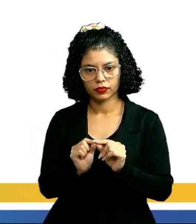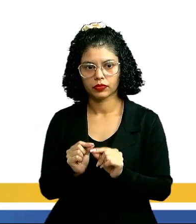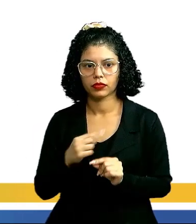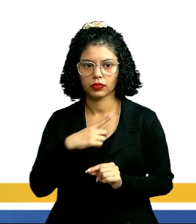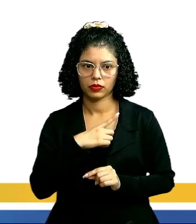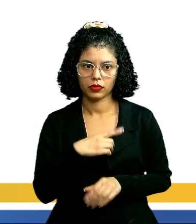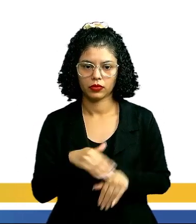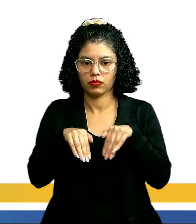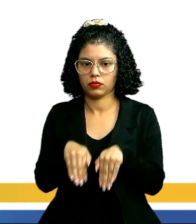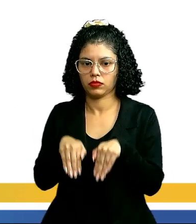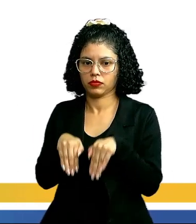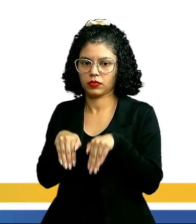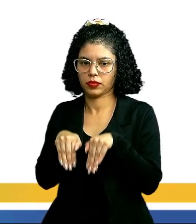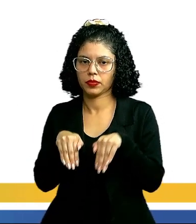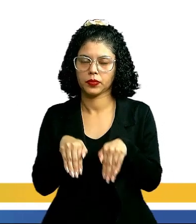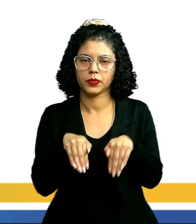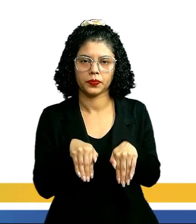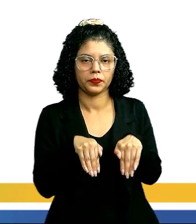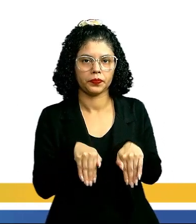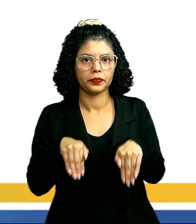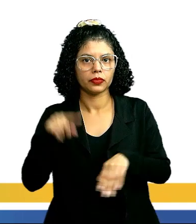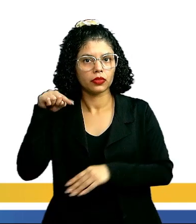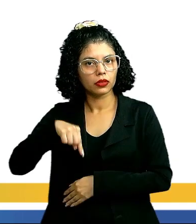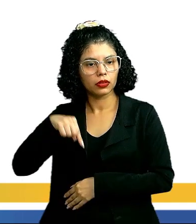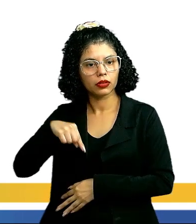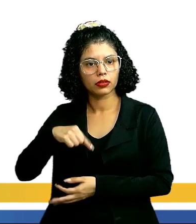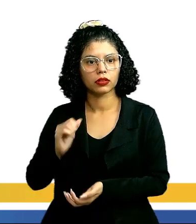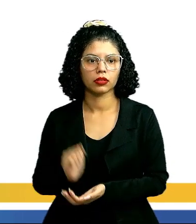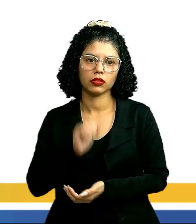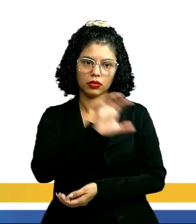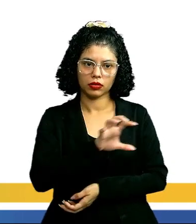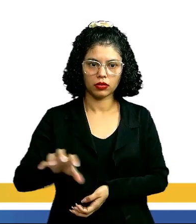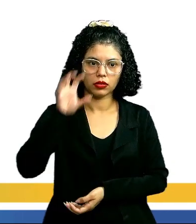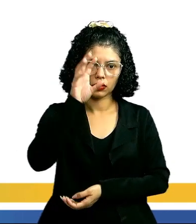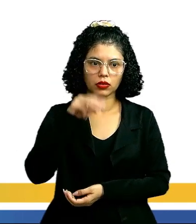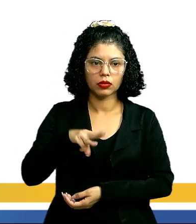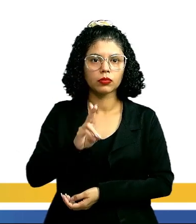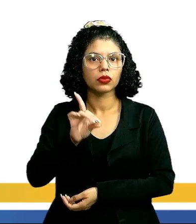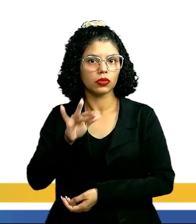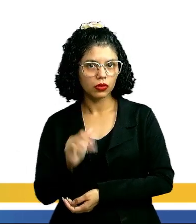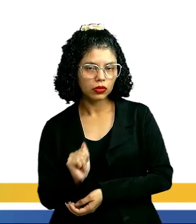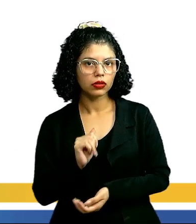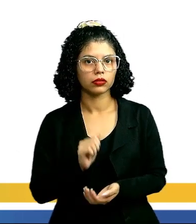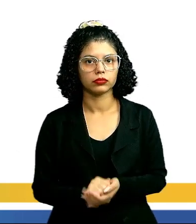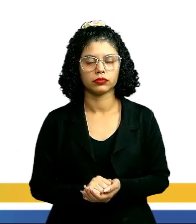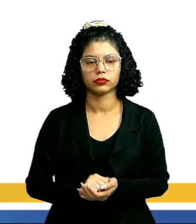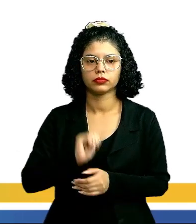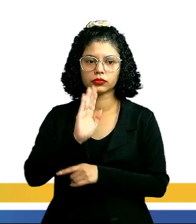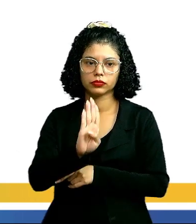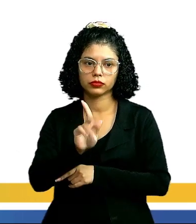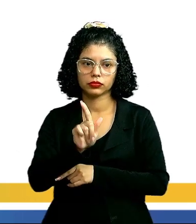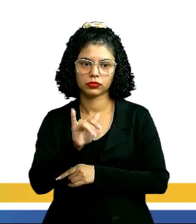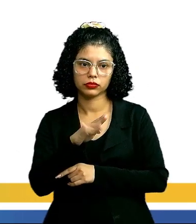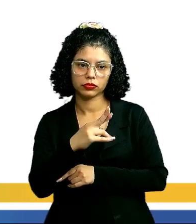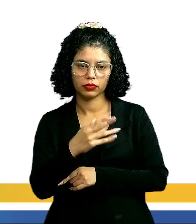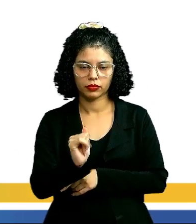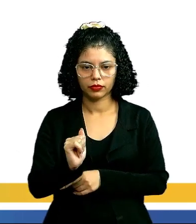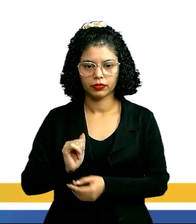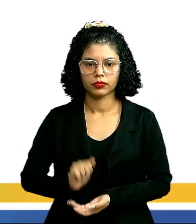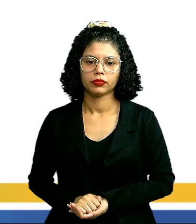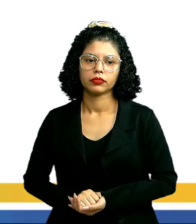nós temos os cangurus. Aqui na nossa região, nós temos a mucura, o nosso gambá, ok?